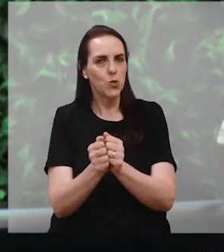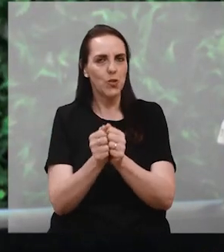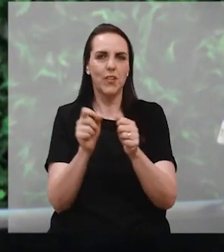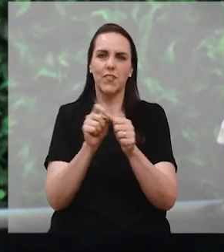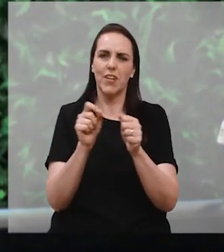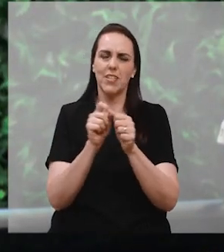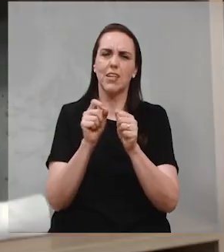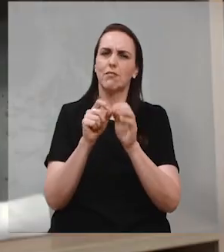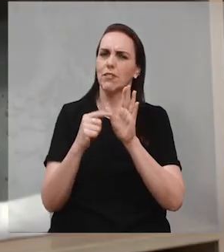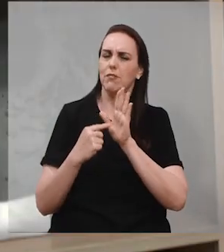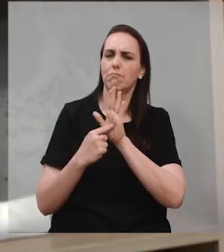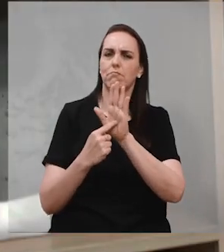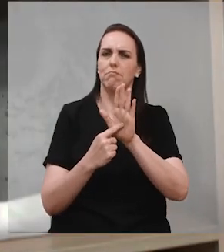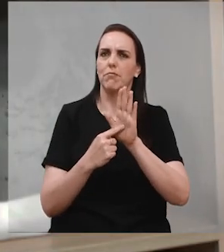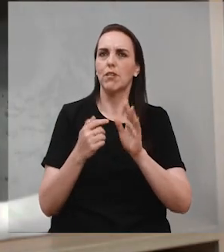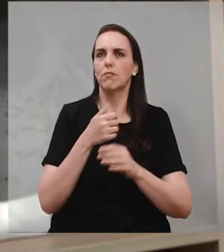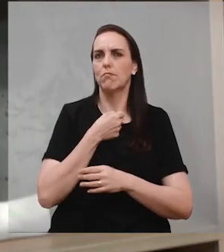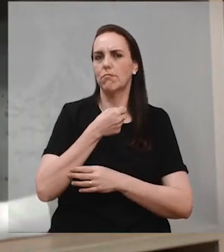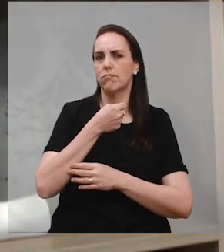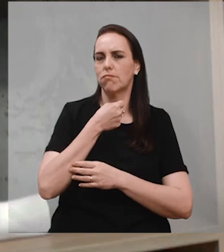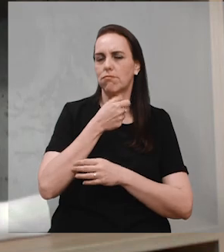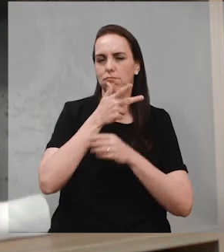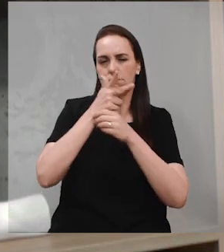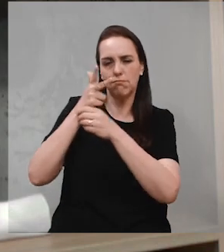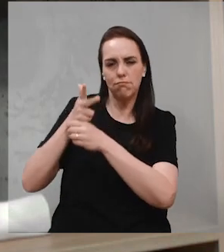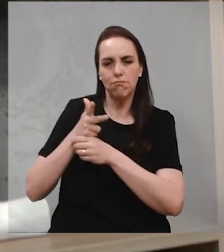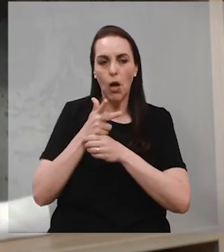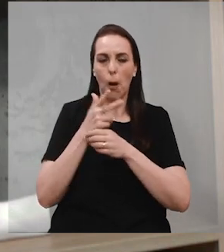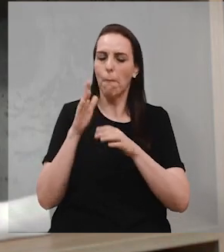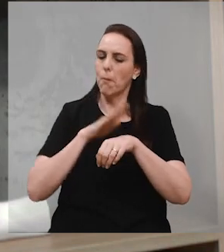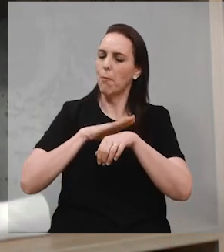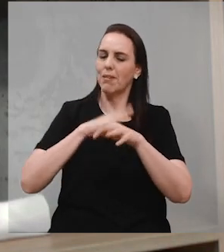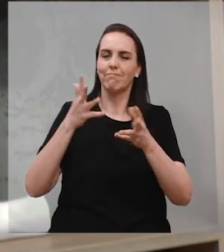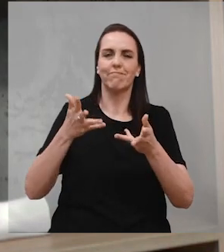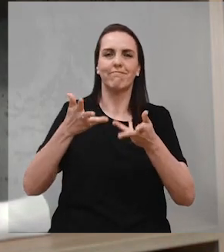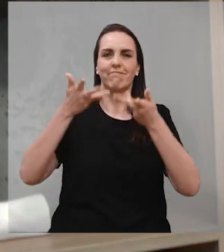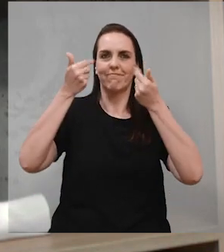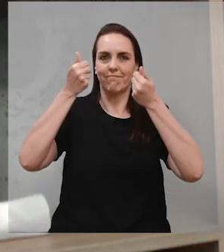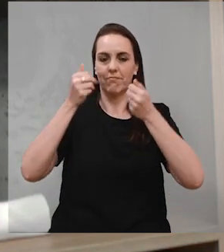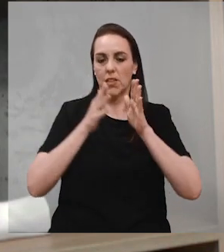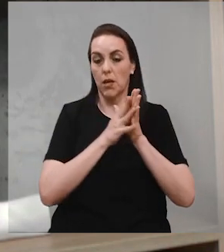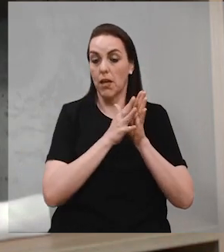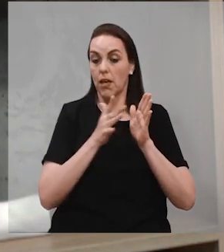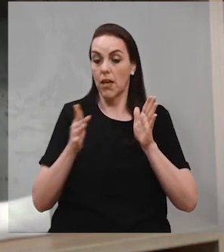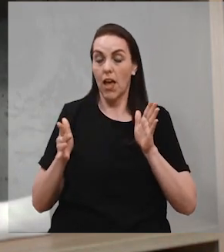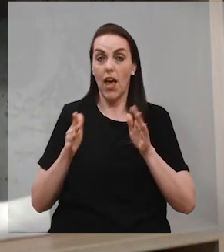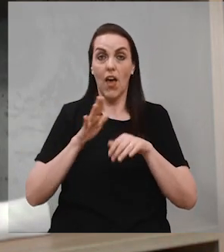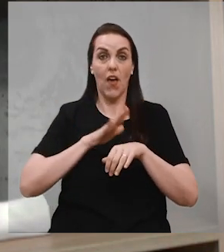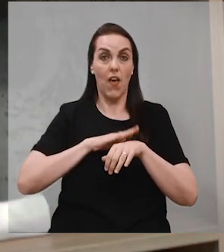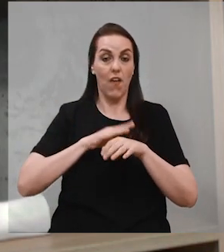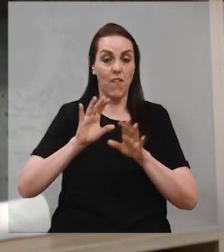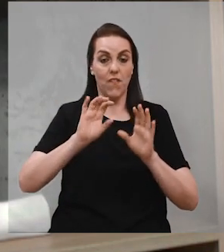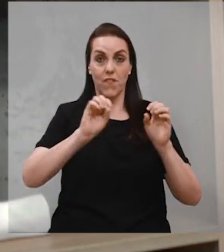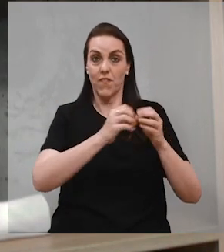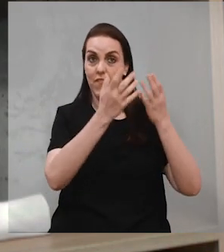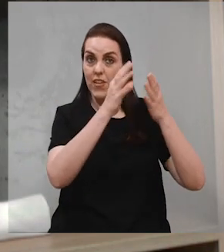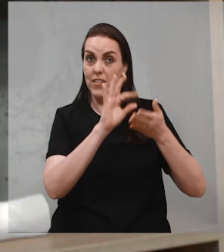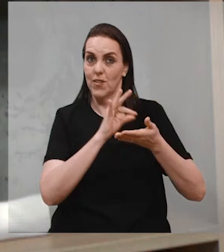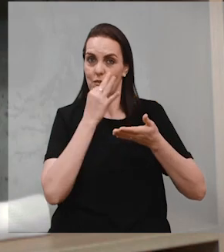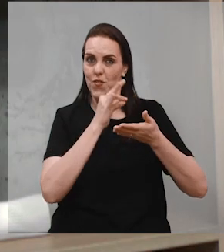estivemos juntas fazendo toda a transmissão e foram momentos incríveis. Ao longo da Festa da Uva, a gente teve mais